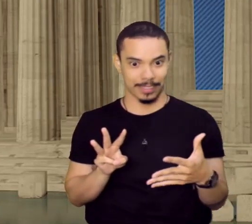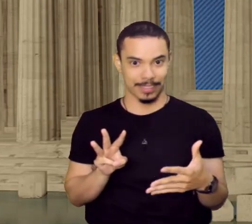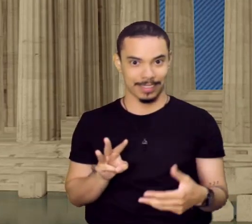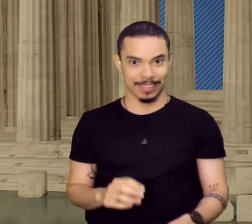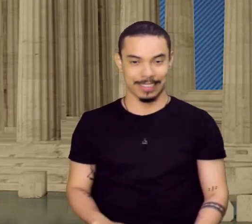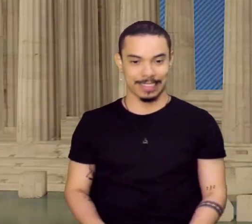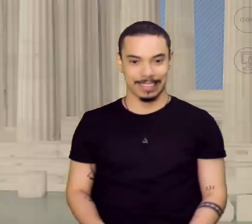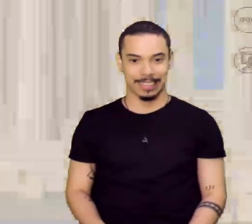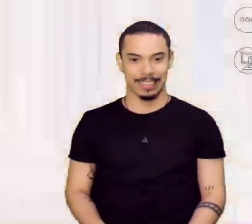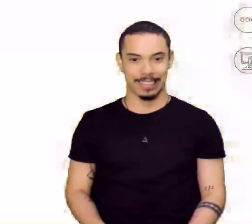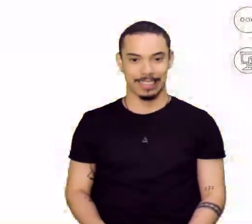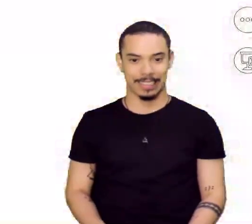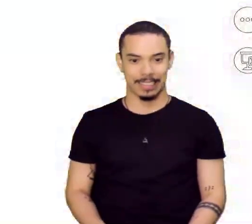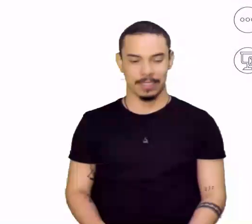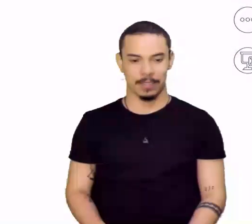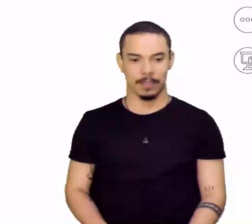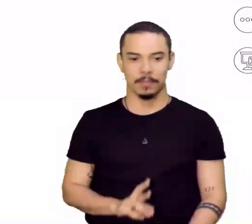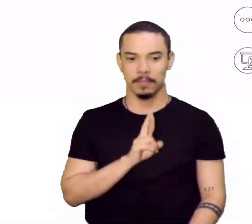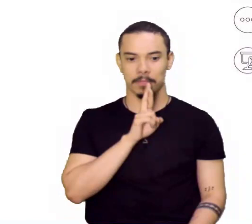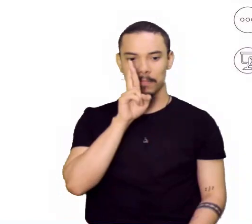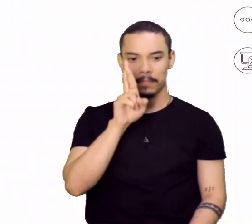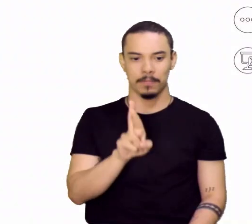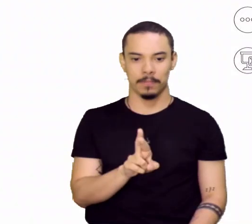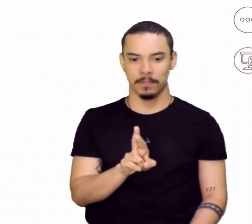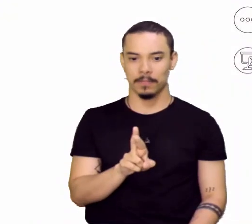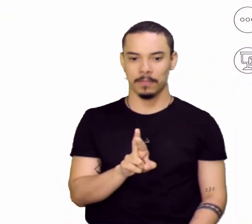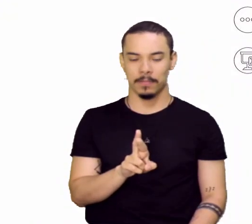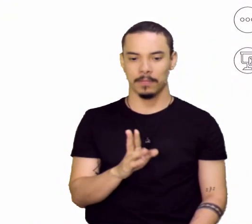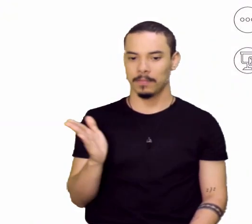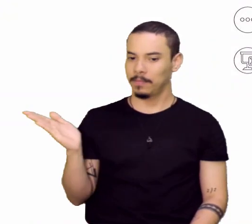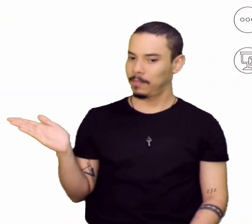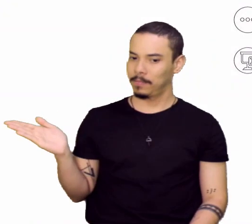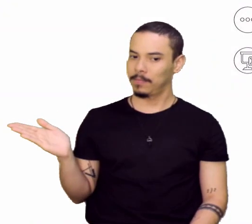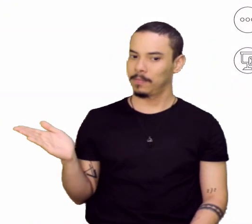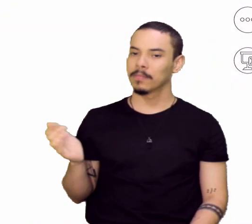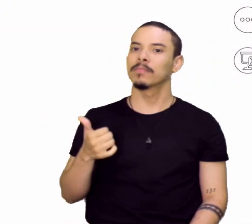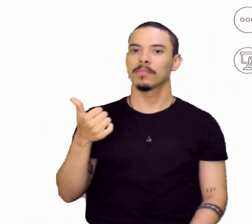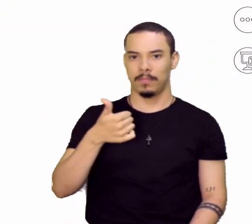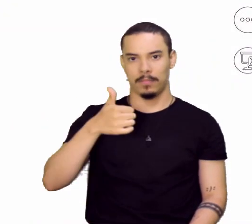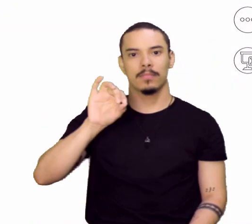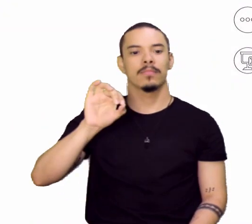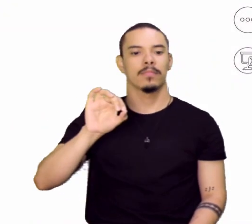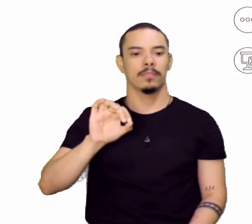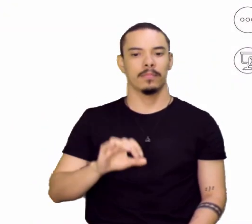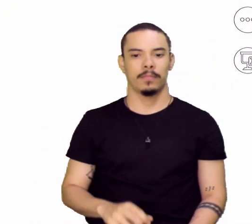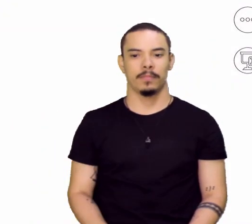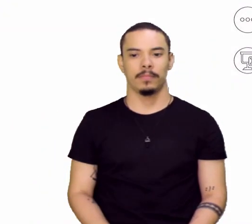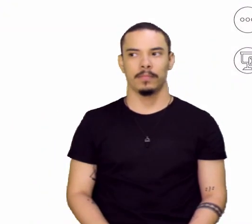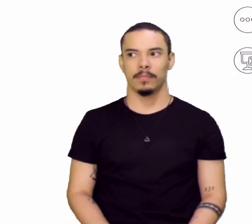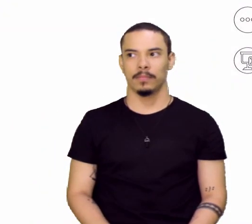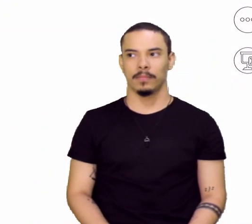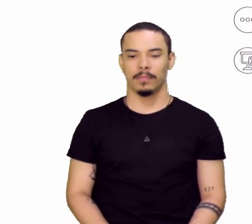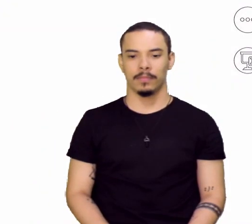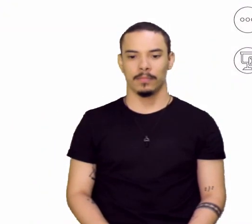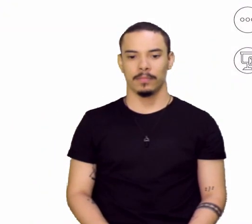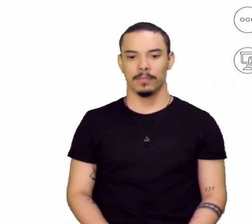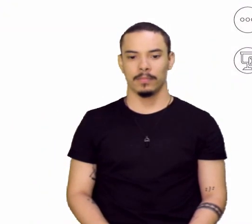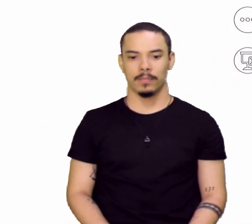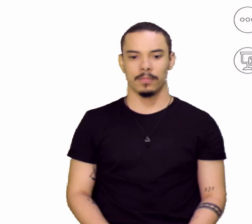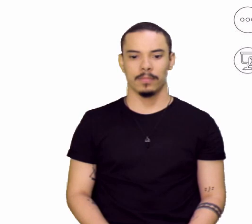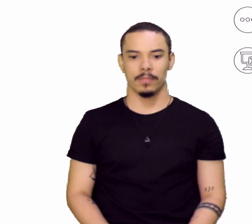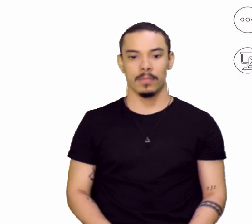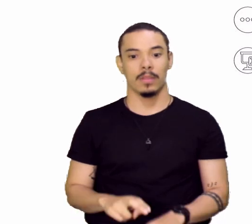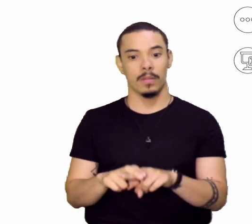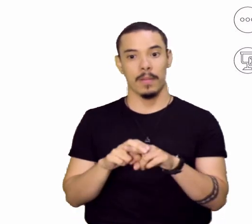Vamos lá? E a resposta adequada é o primeiro, gente, tá aqui, ó. Para ele dá a